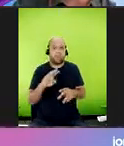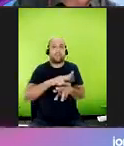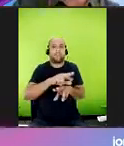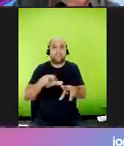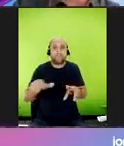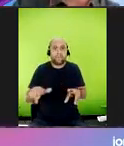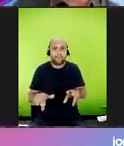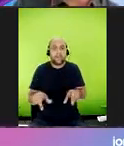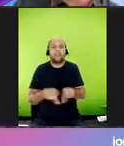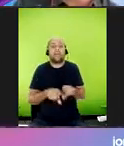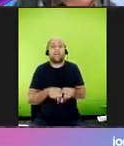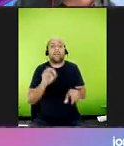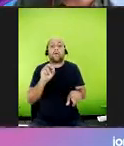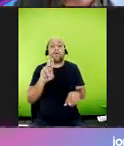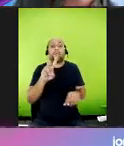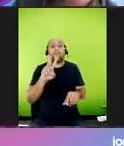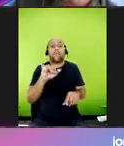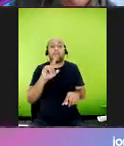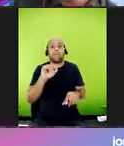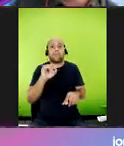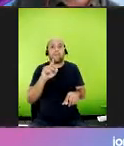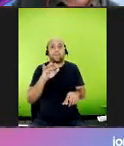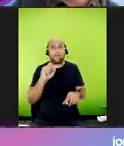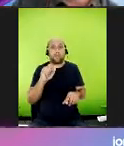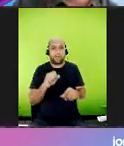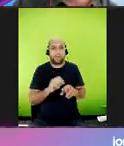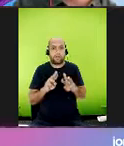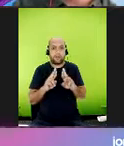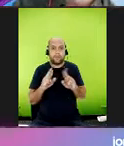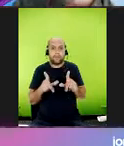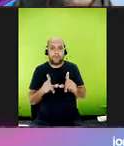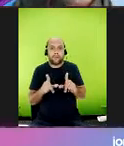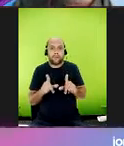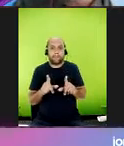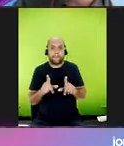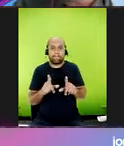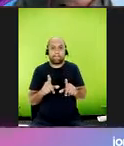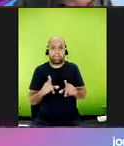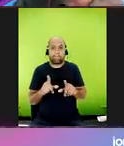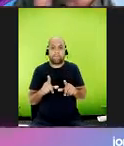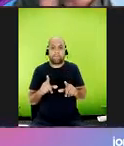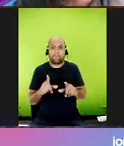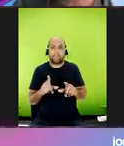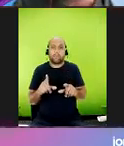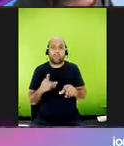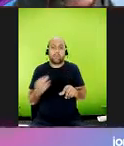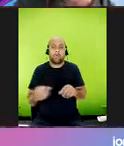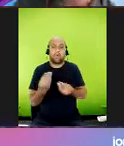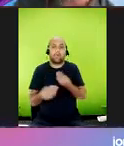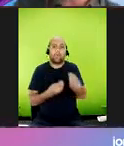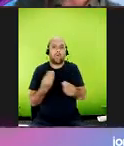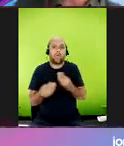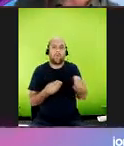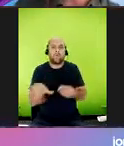temos uma ouvidoria hoje em dia totalmente revisada totalmente atualizada Quanto é essas dimensões de